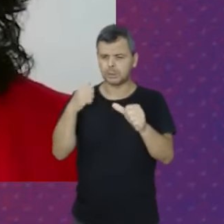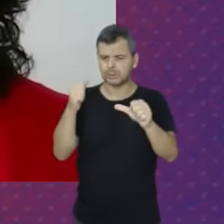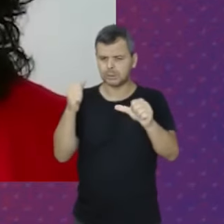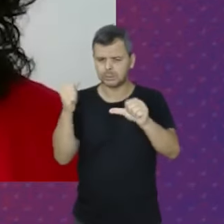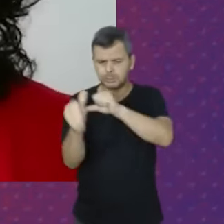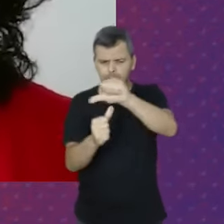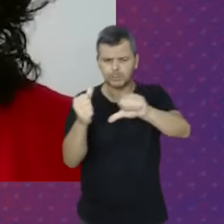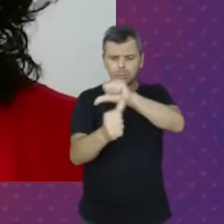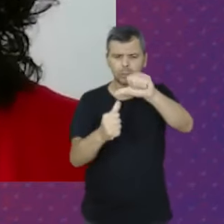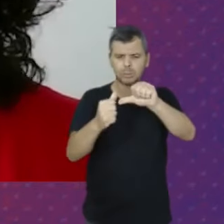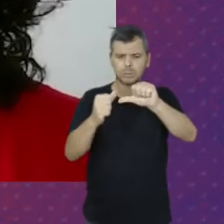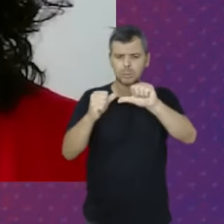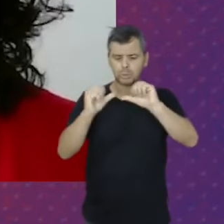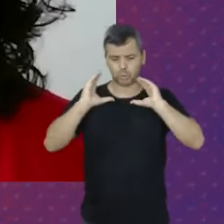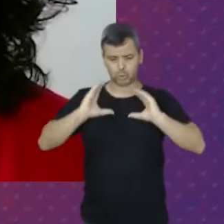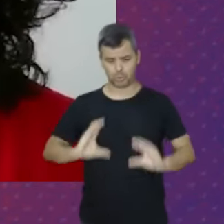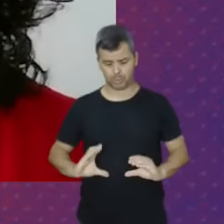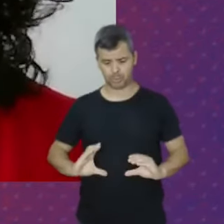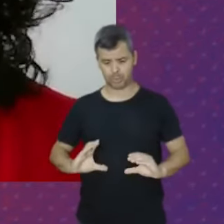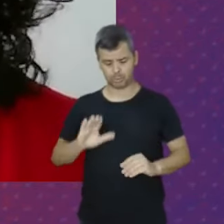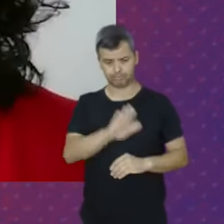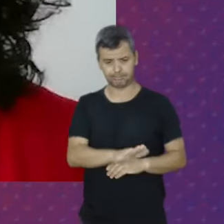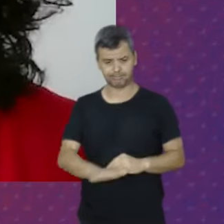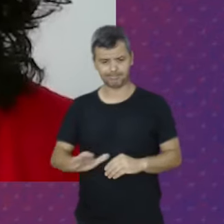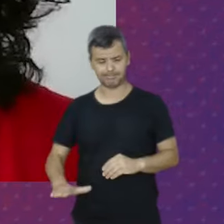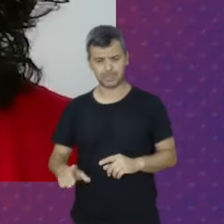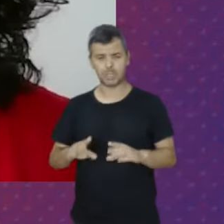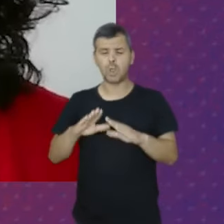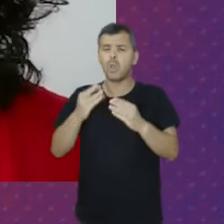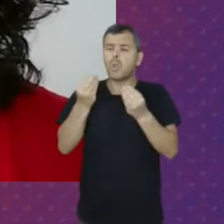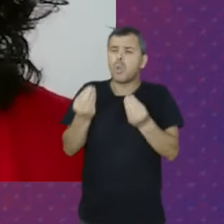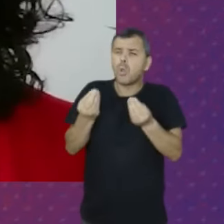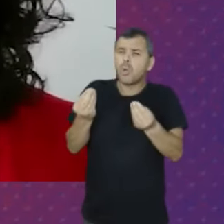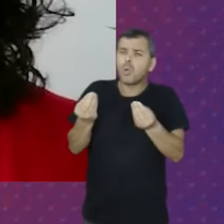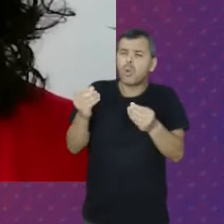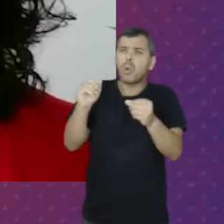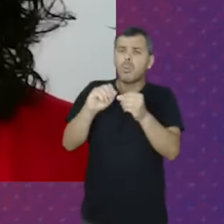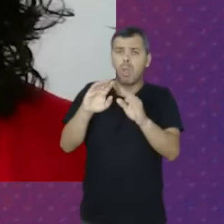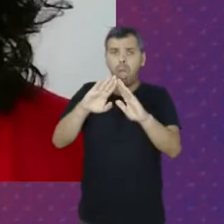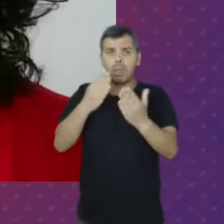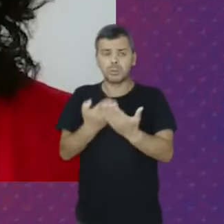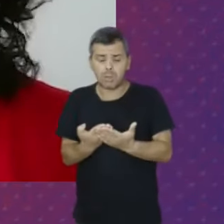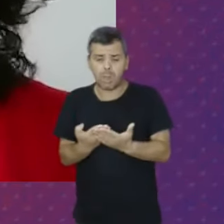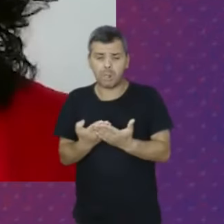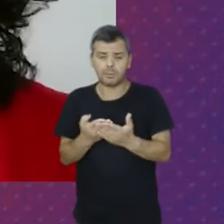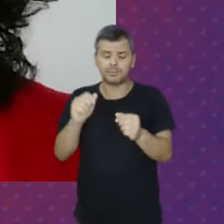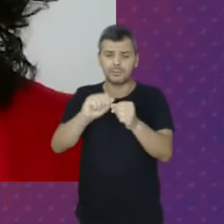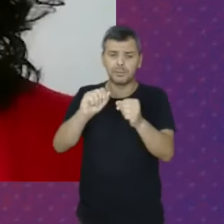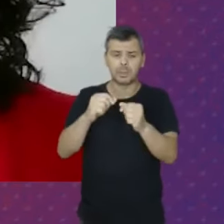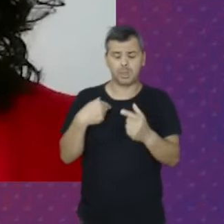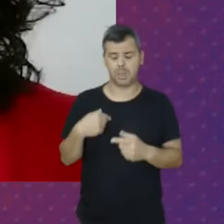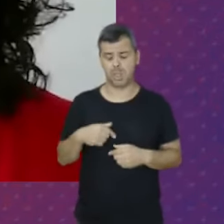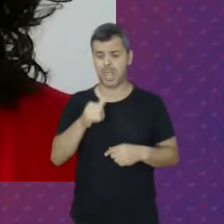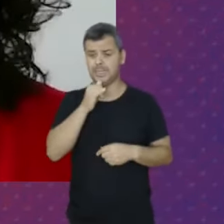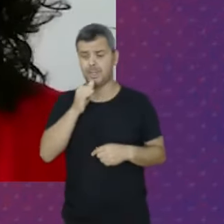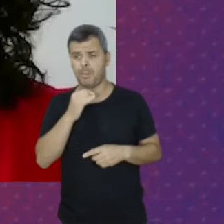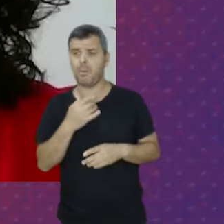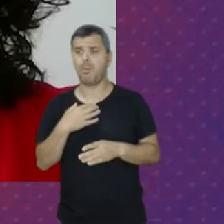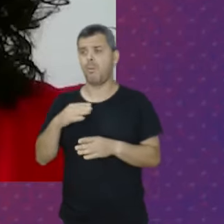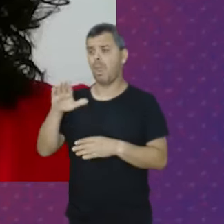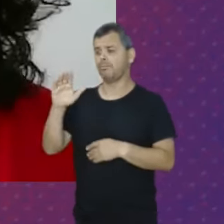alterações no comportamento dessa criança. E aí, como que a escola faz isso? Por exemplo, uma criança que costumava ser